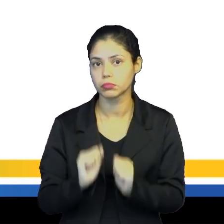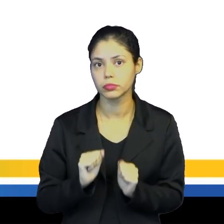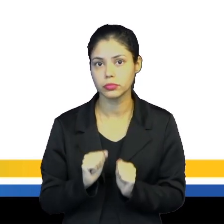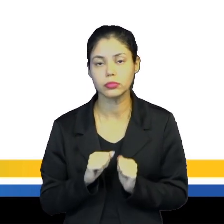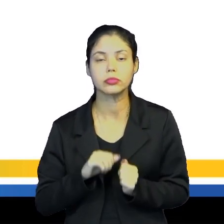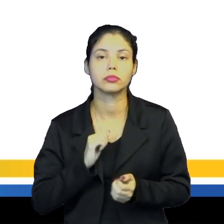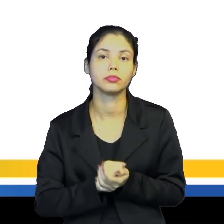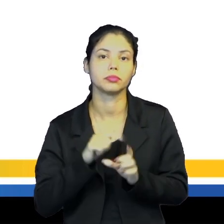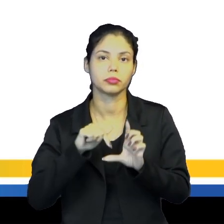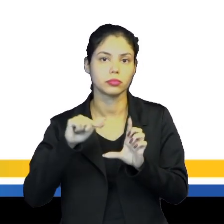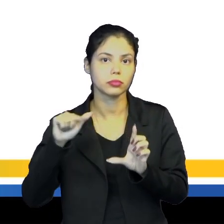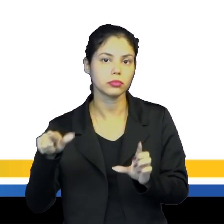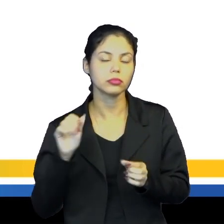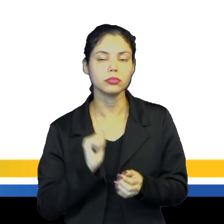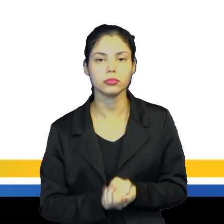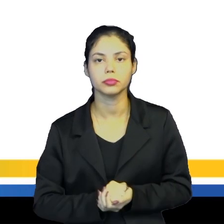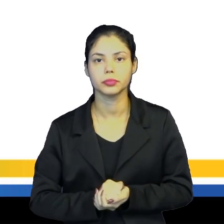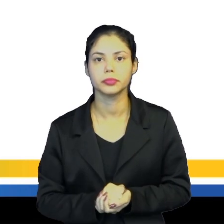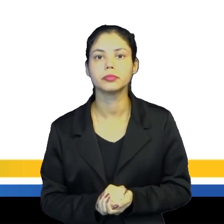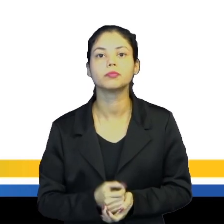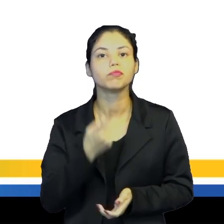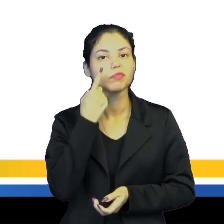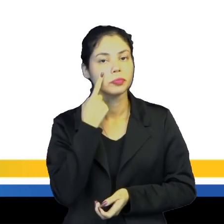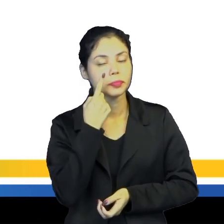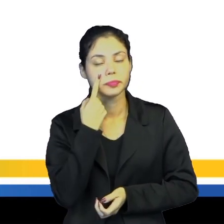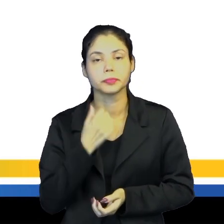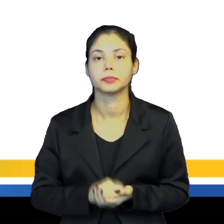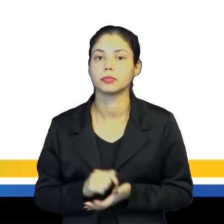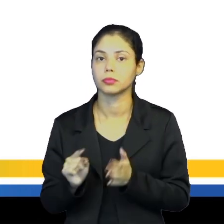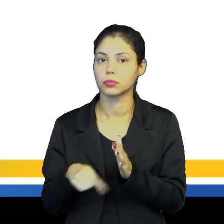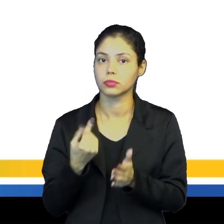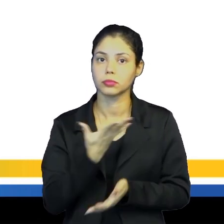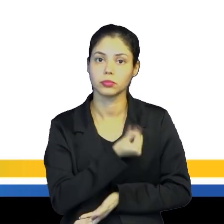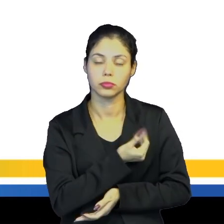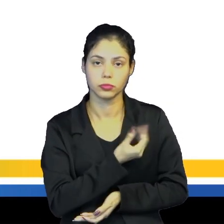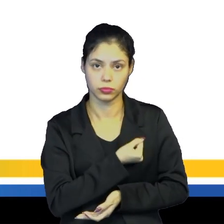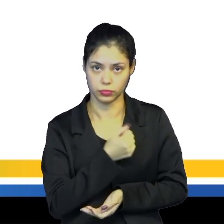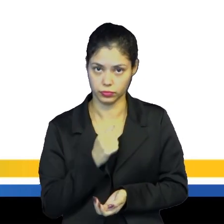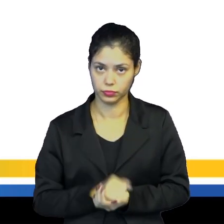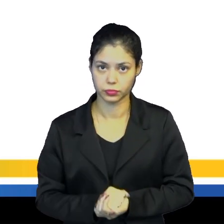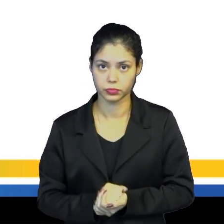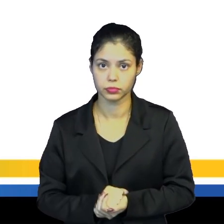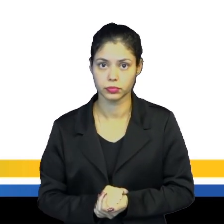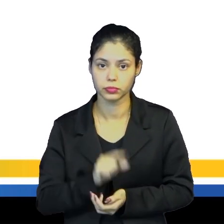podermos colocar no gráfico, tá? Então olha aí, primeiro número da tabela,